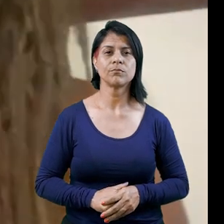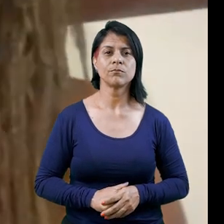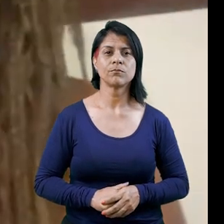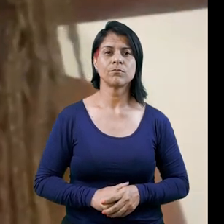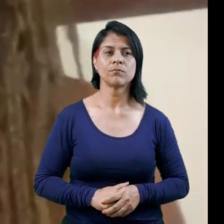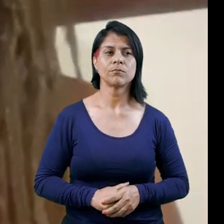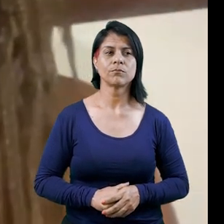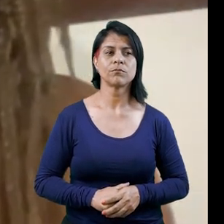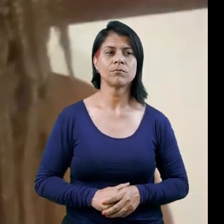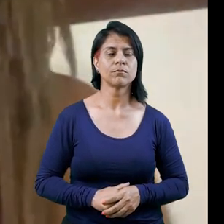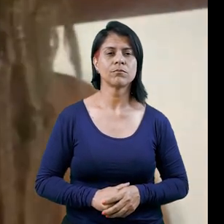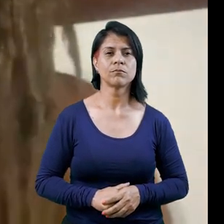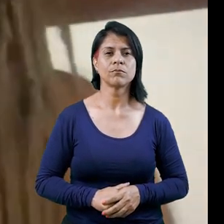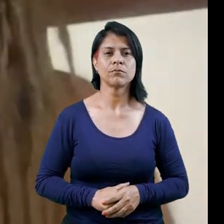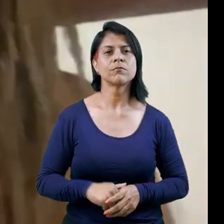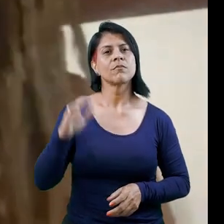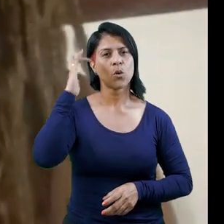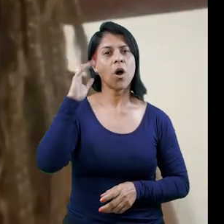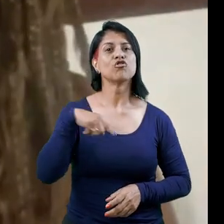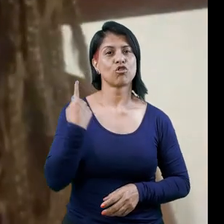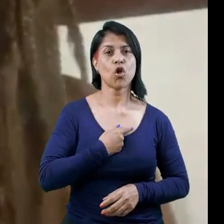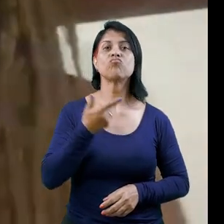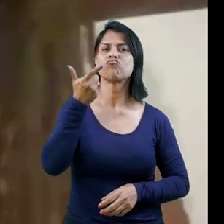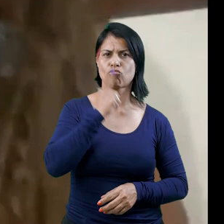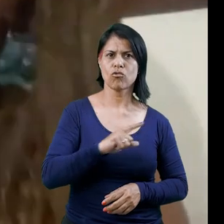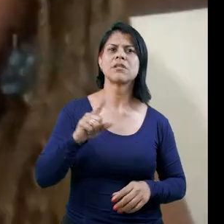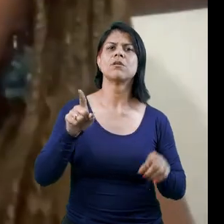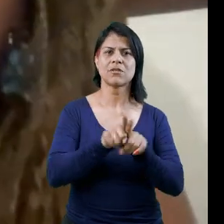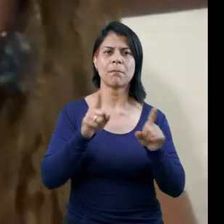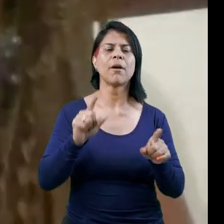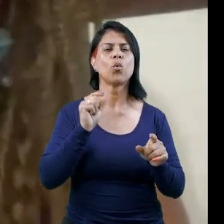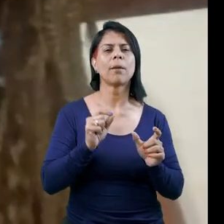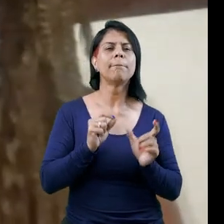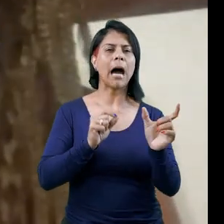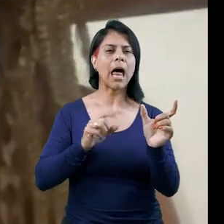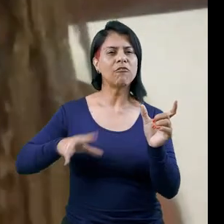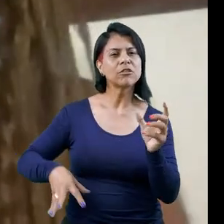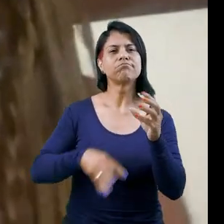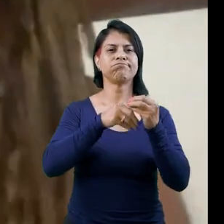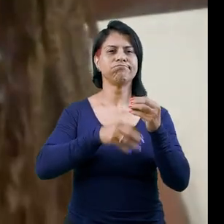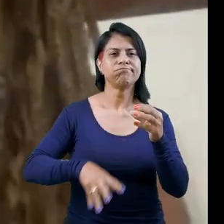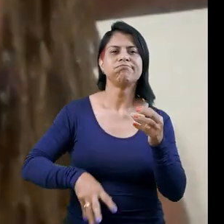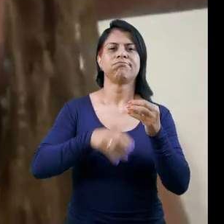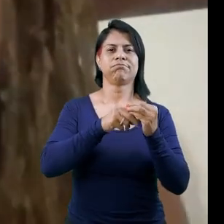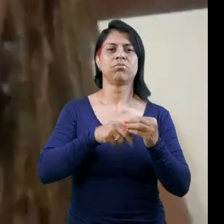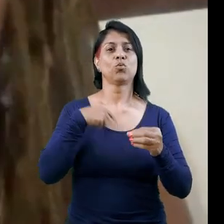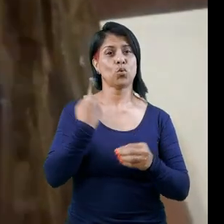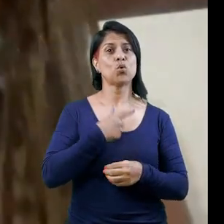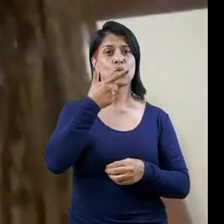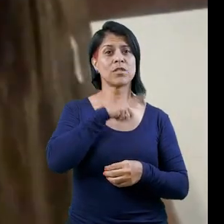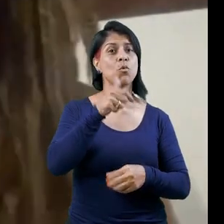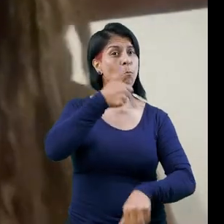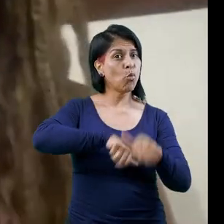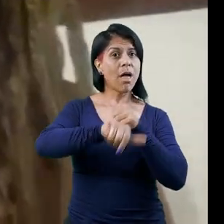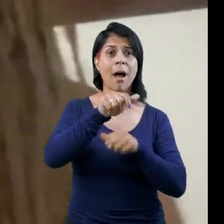é isso, acho que a gente tem poder de lavar palavras, a gente tem um poder de mudar as palavras de rumo